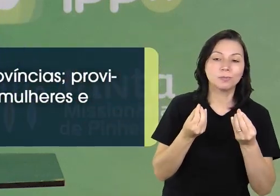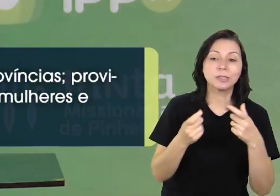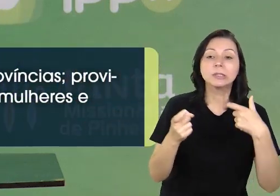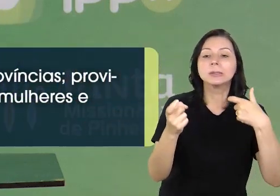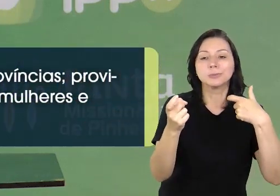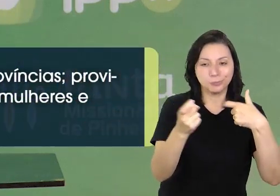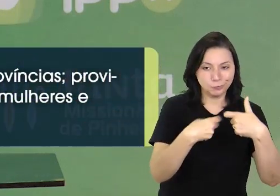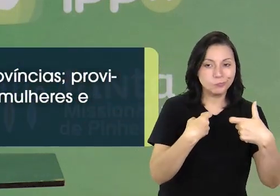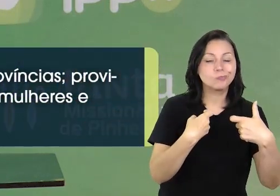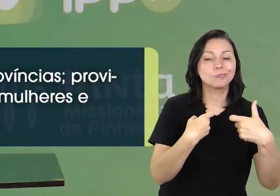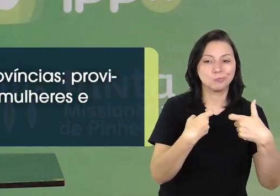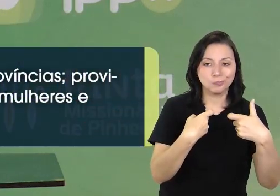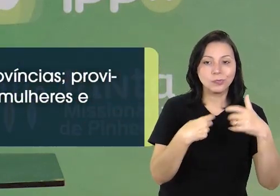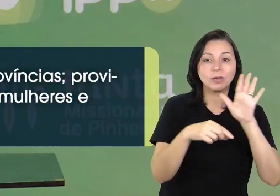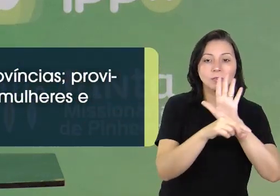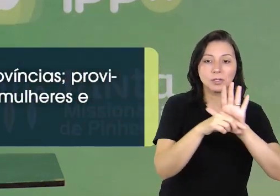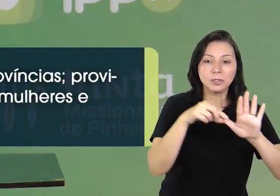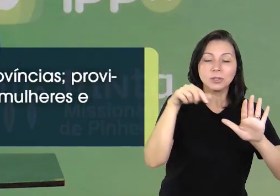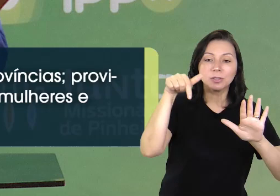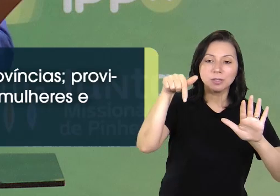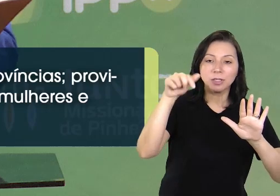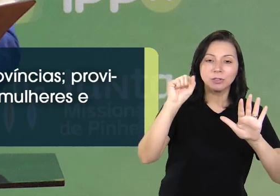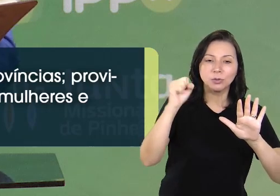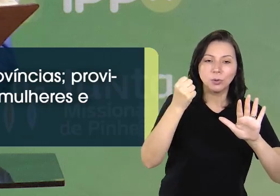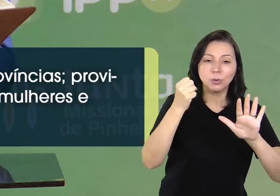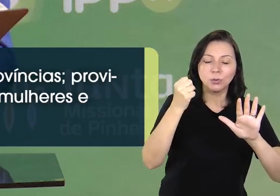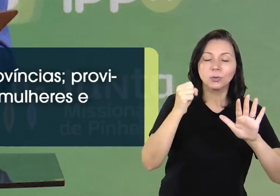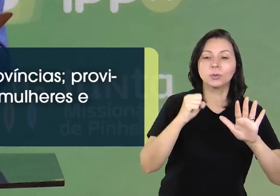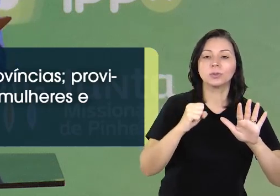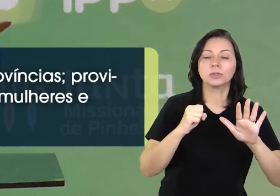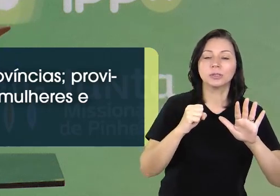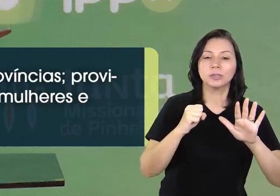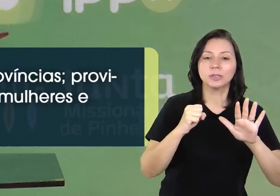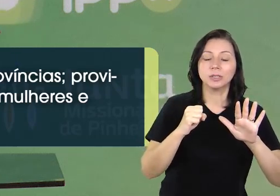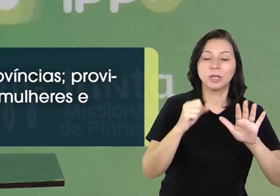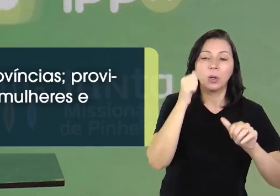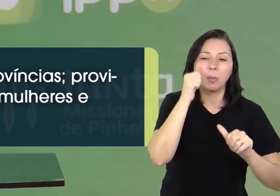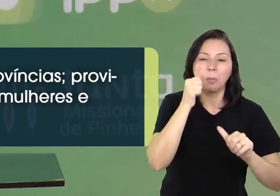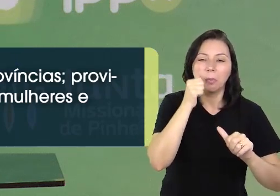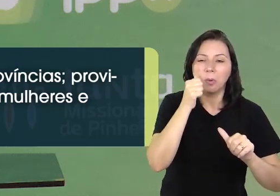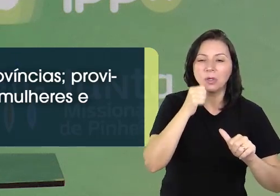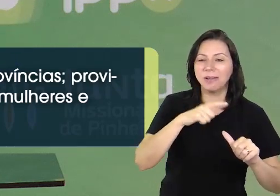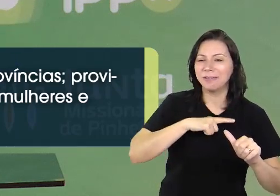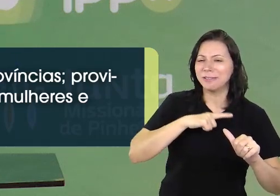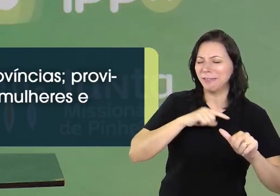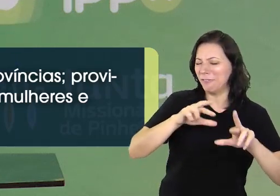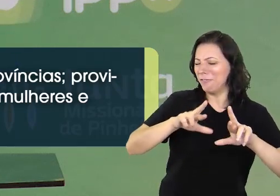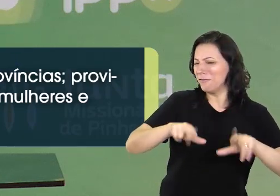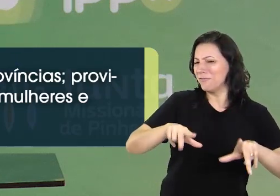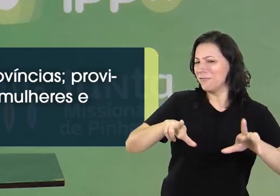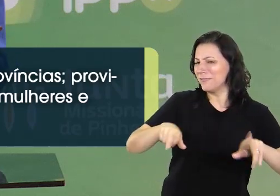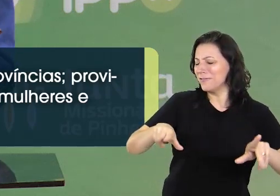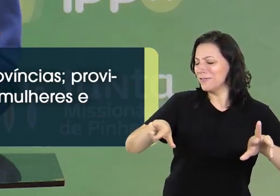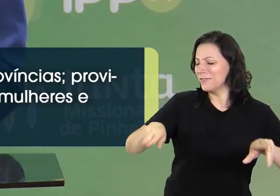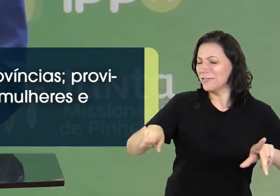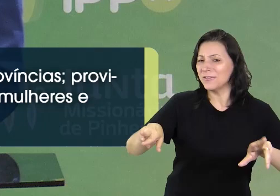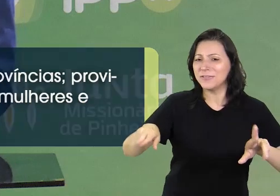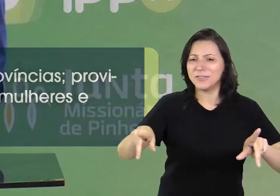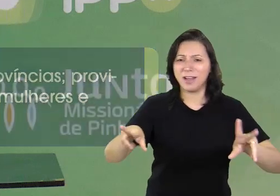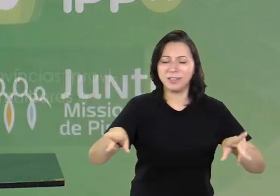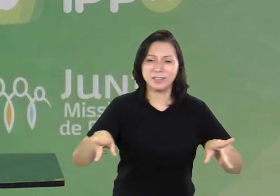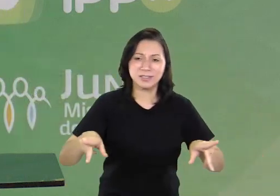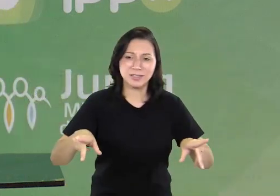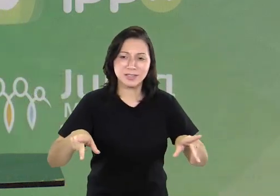e 10 delícias dos Filhos dos Homens mulheres e mulheres bom A Bíblia nos informa em primeiro